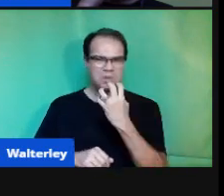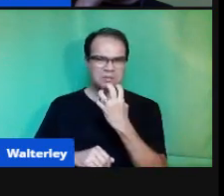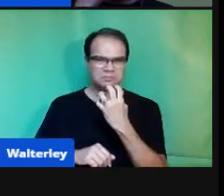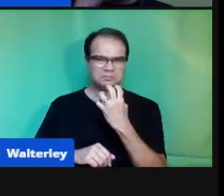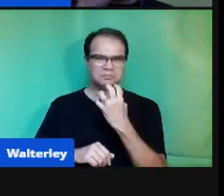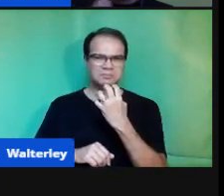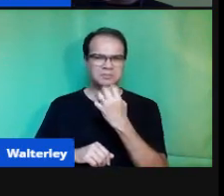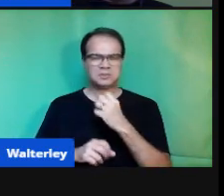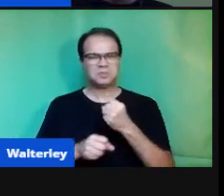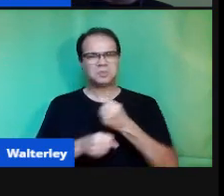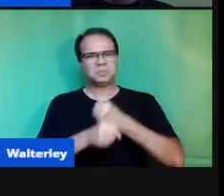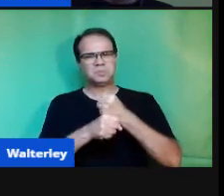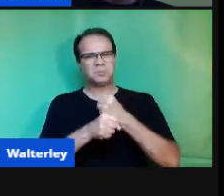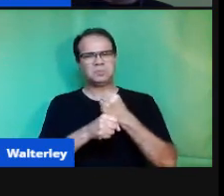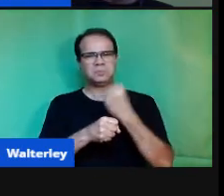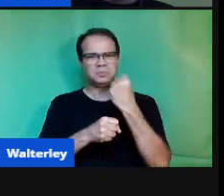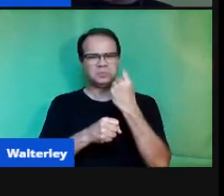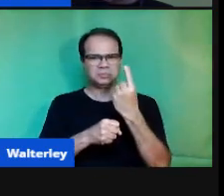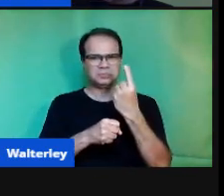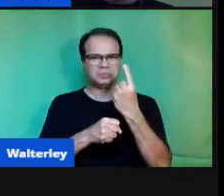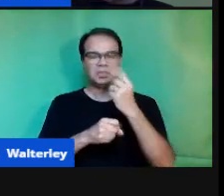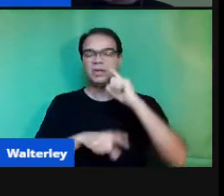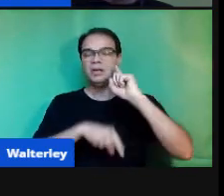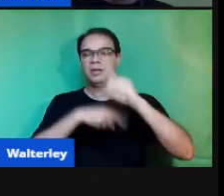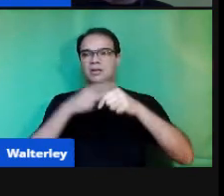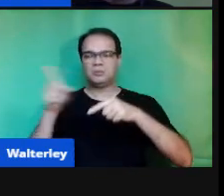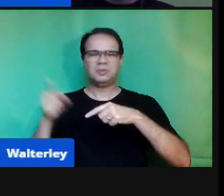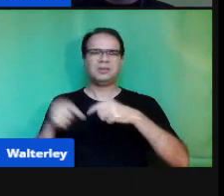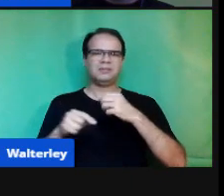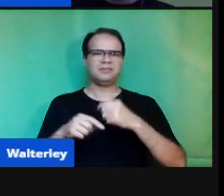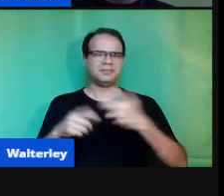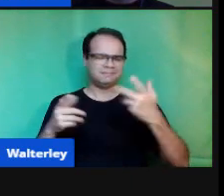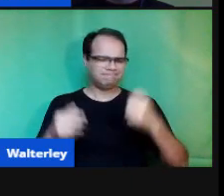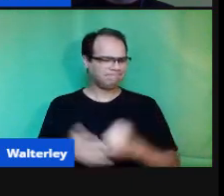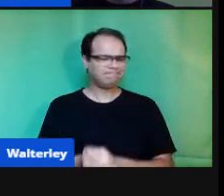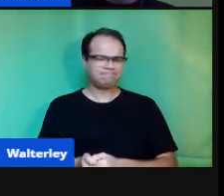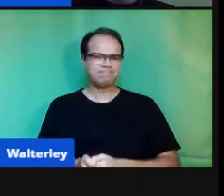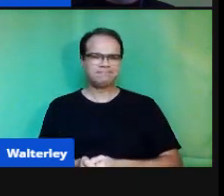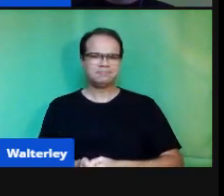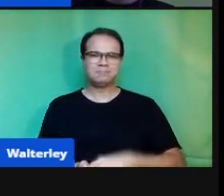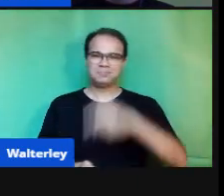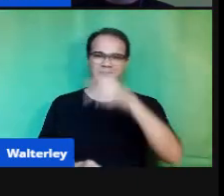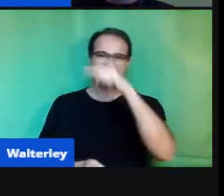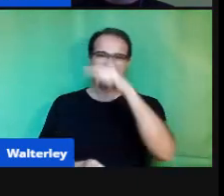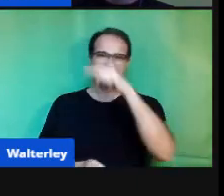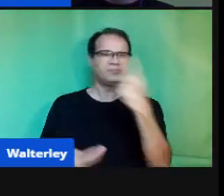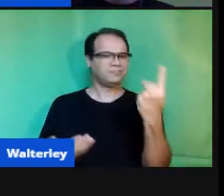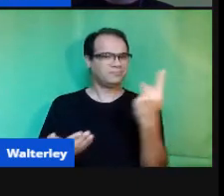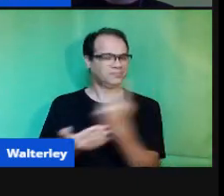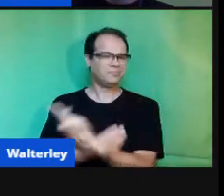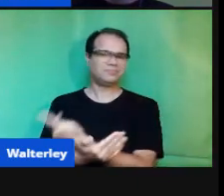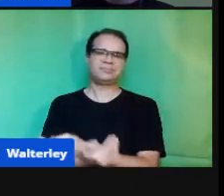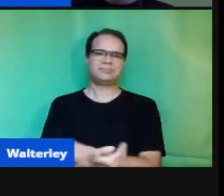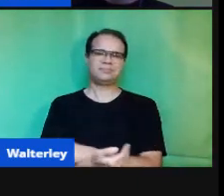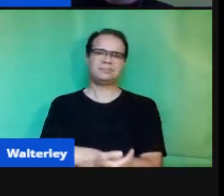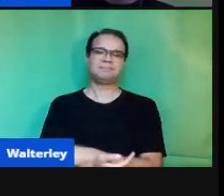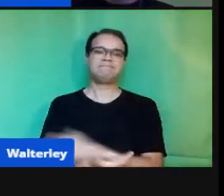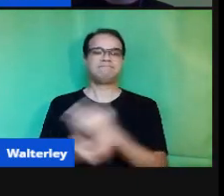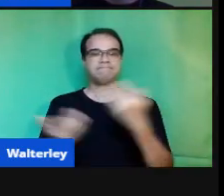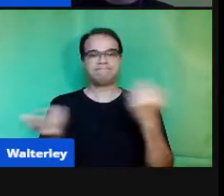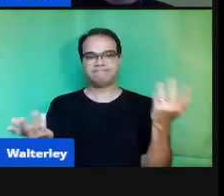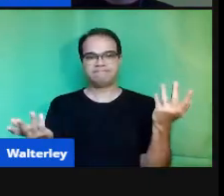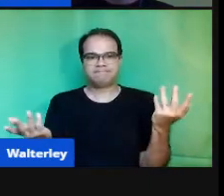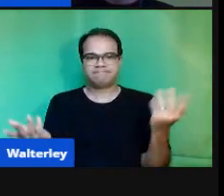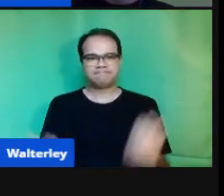nada a ver, que ele era culpado de tudo que aconteceu comigo aí. E nasceu, então? Nasceu. Filho ou filha?